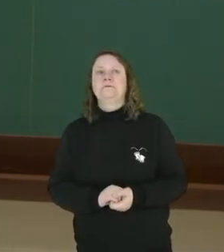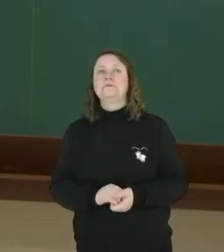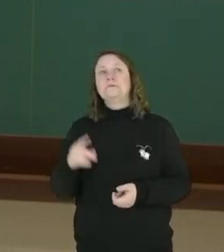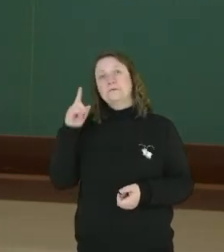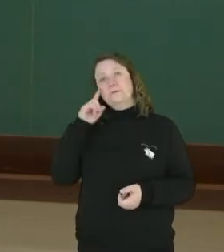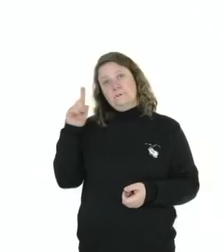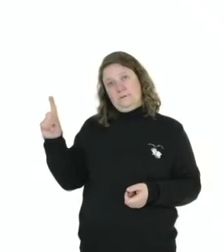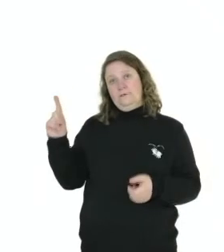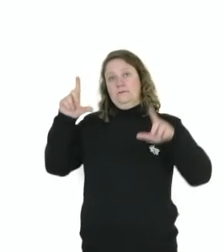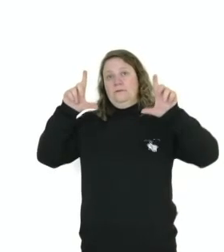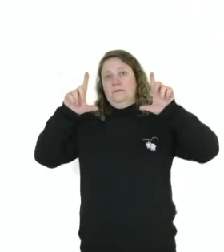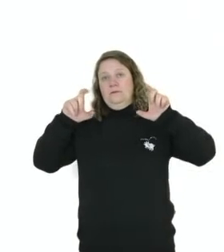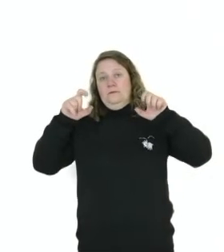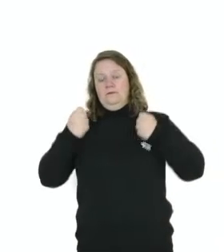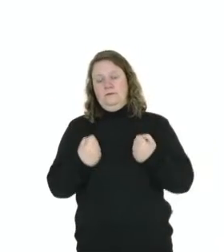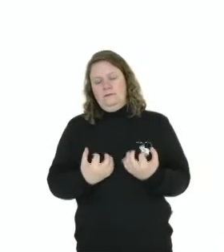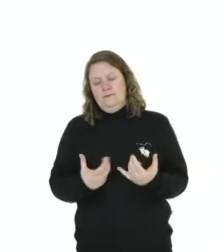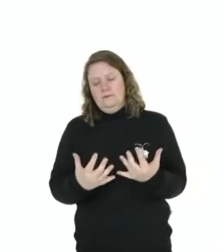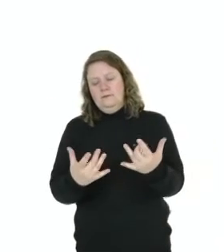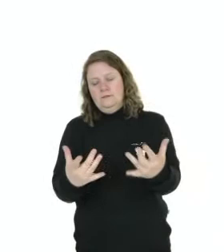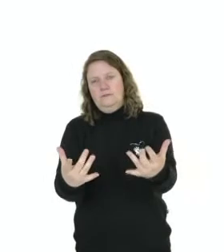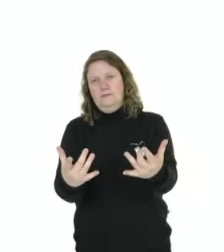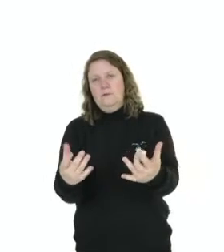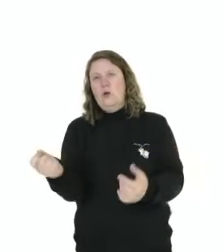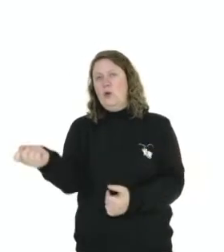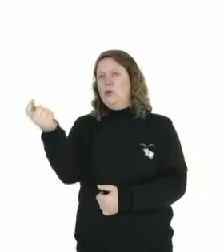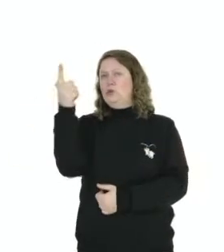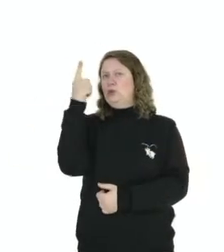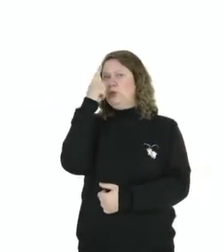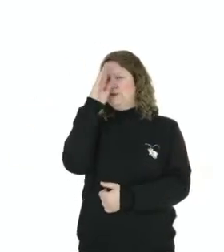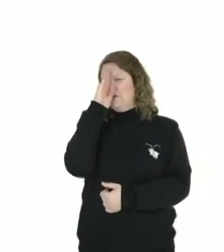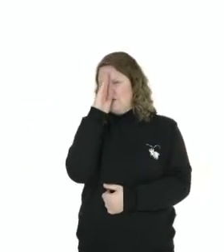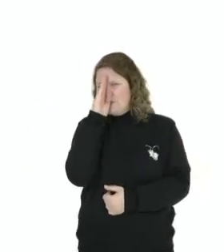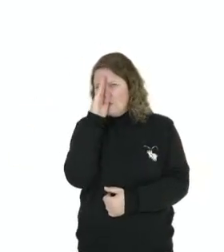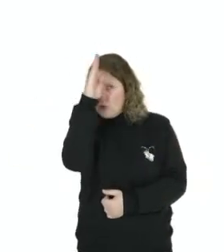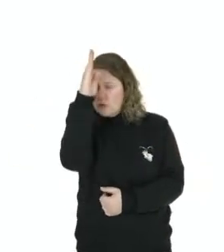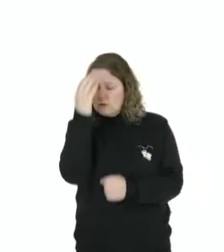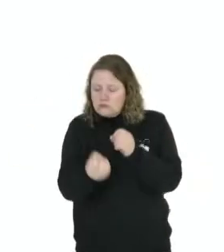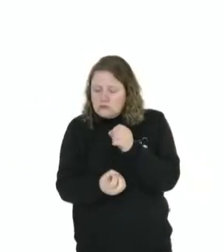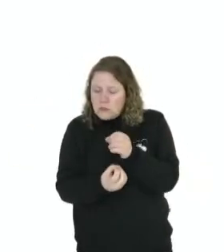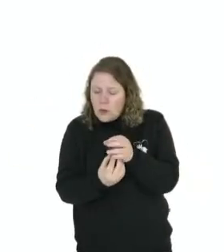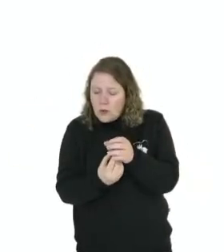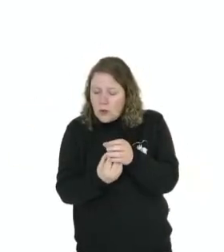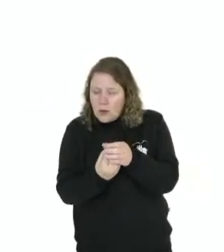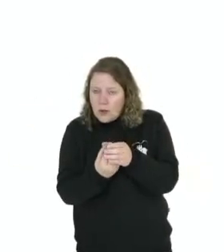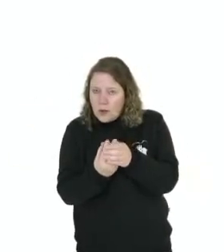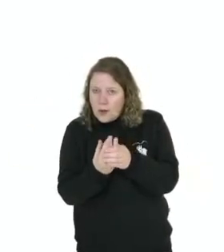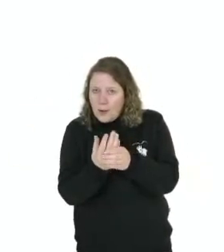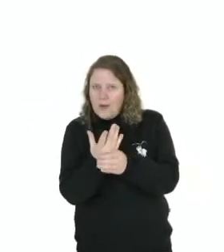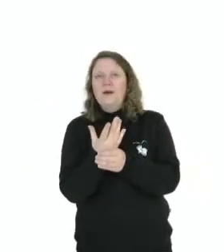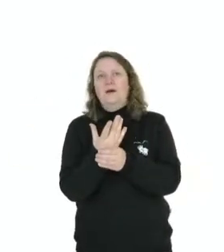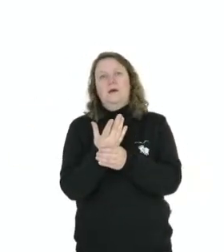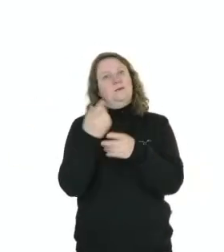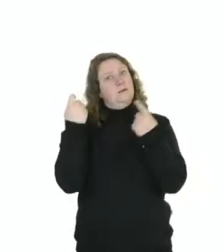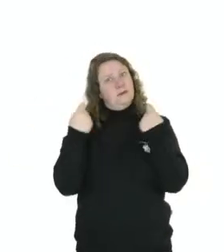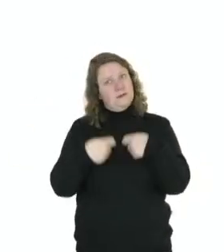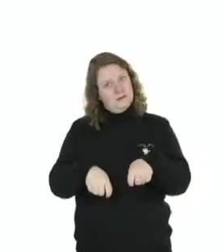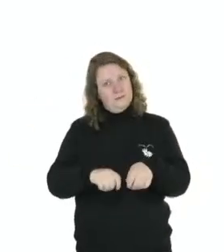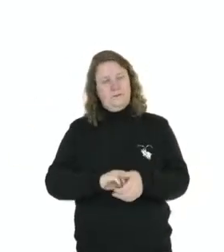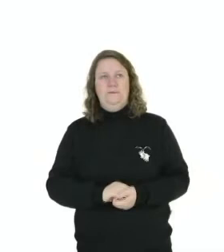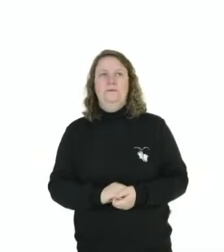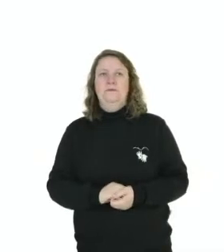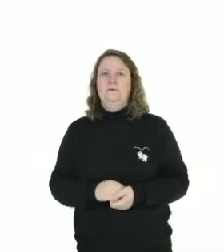foto de uma plantação, em que o sol é fundamental para o crescimento das plantas, certo? Então a energia